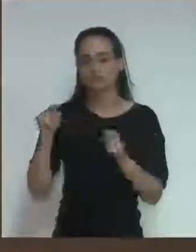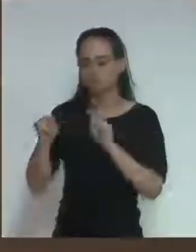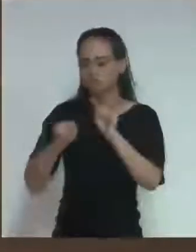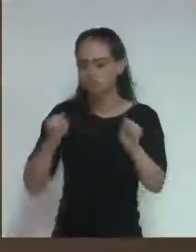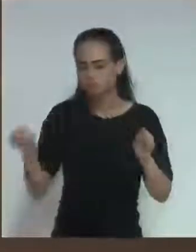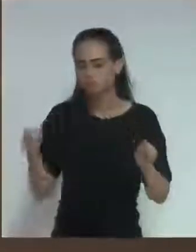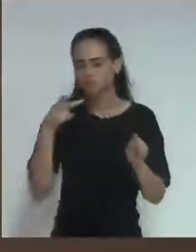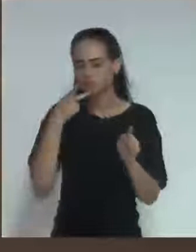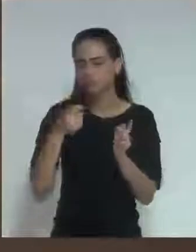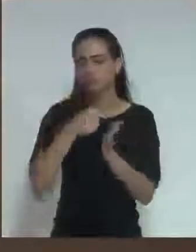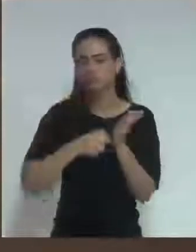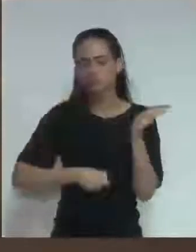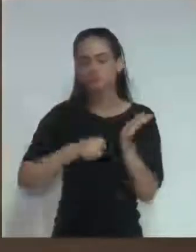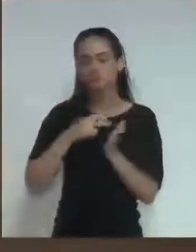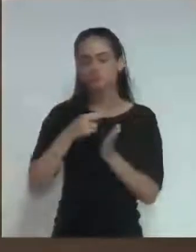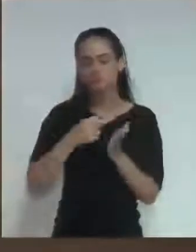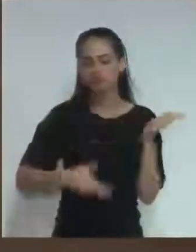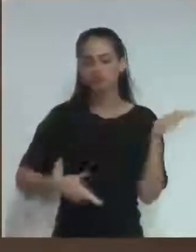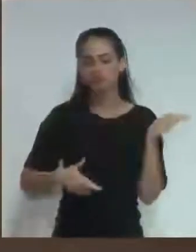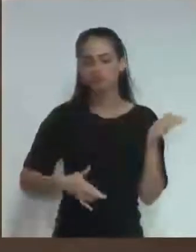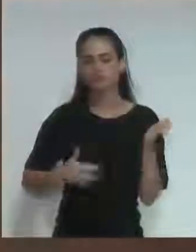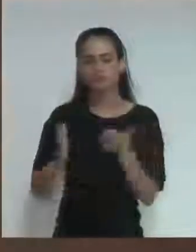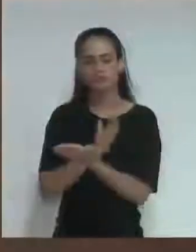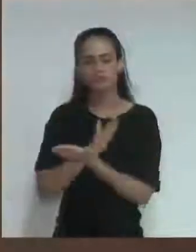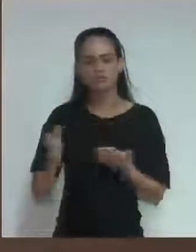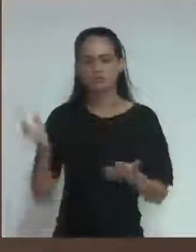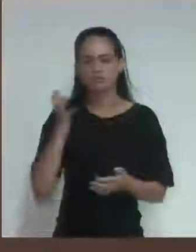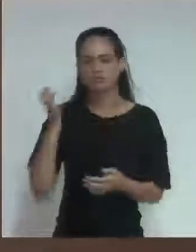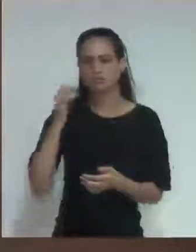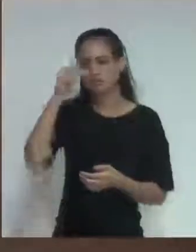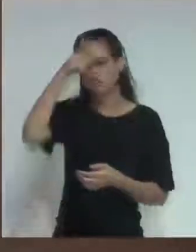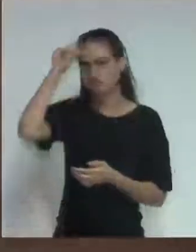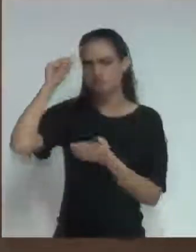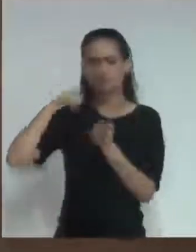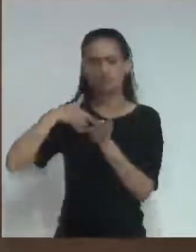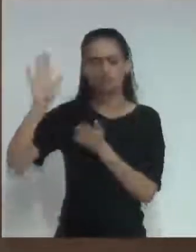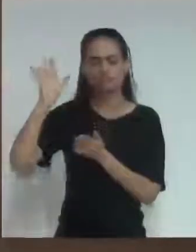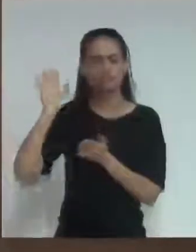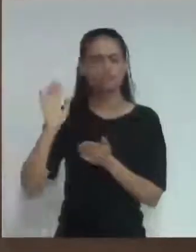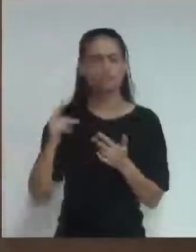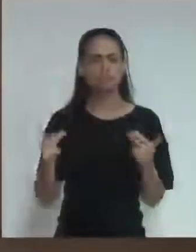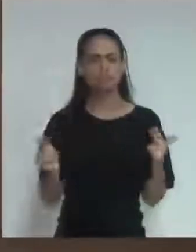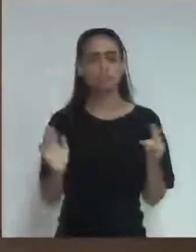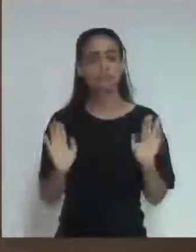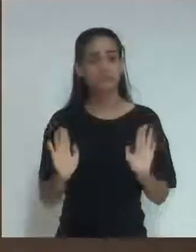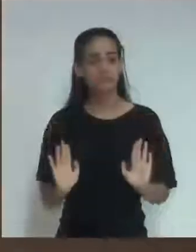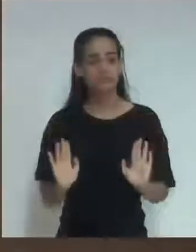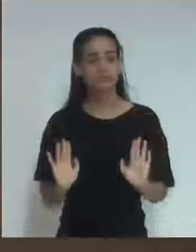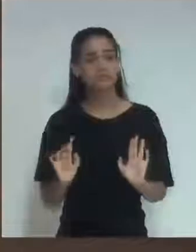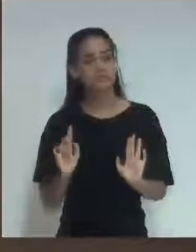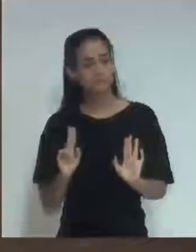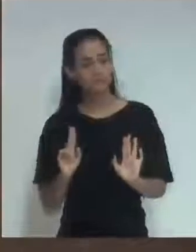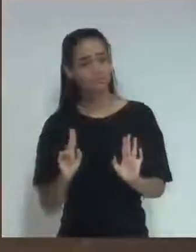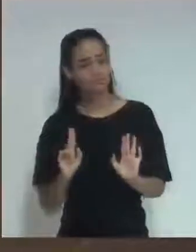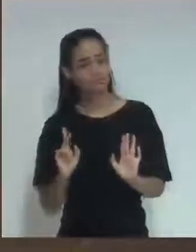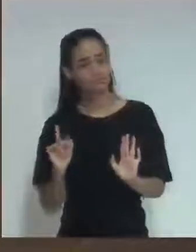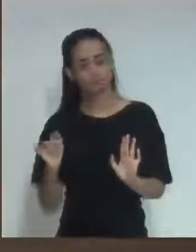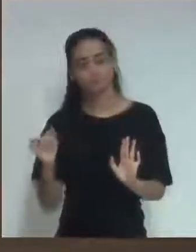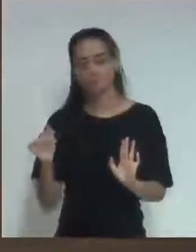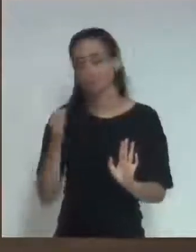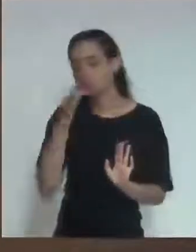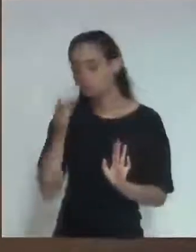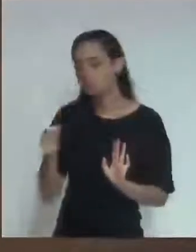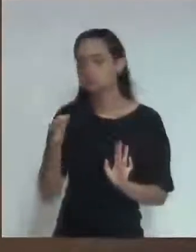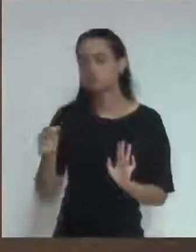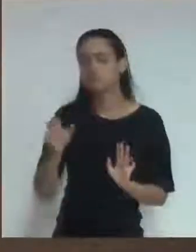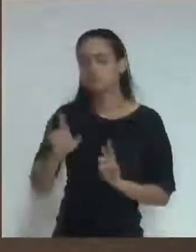CPI, para degolar o prefeito, para mandar ele para o... Enfim. Tá ok, o posicionamento de um ou de